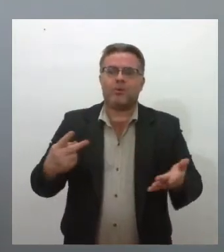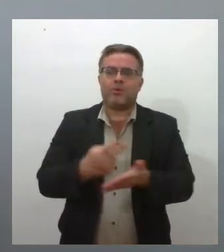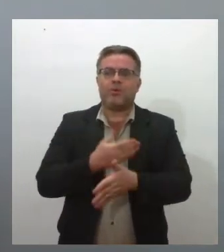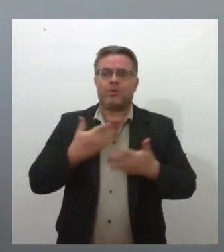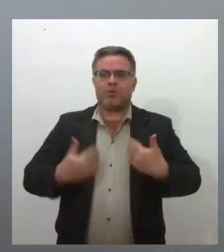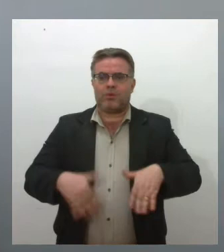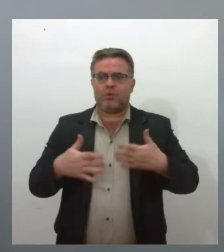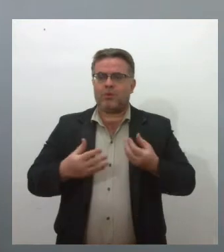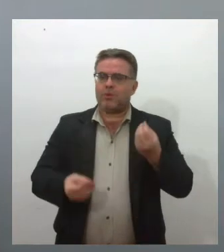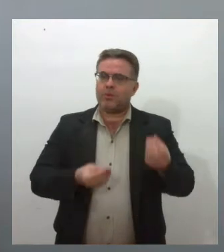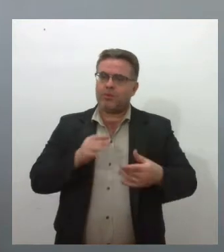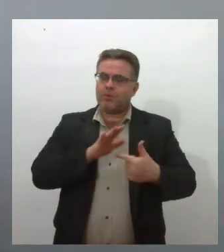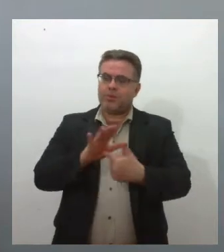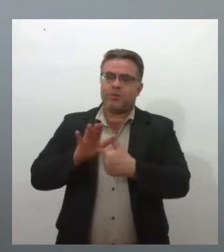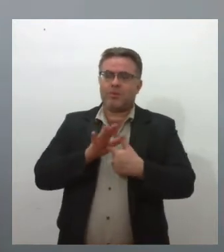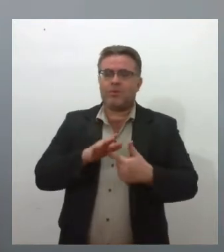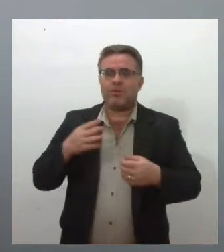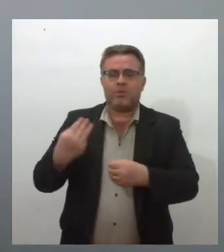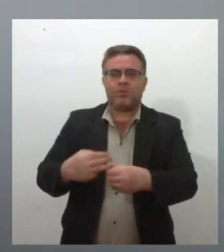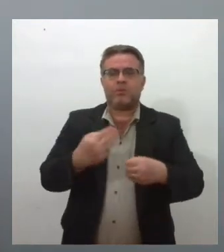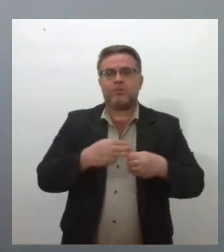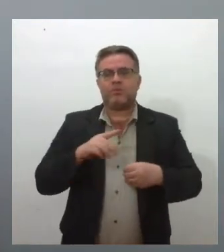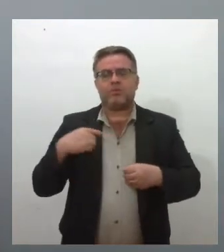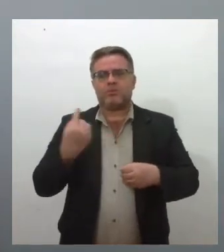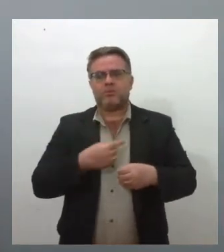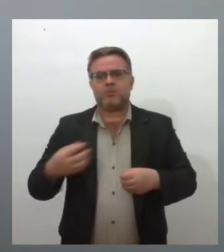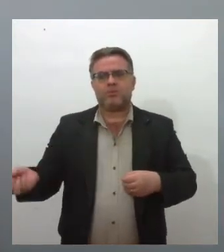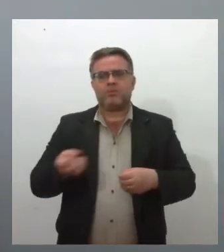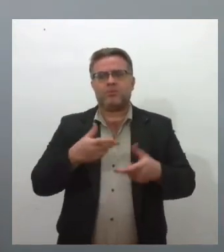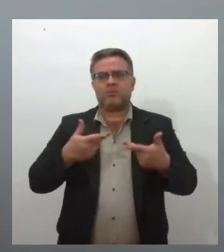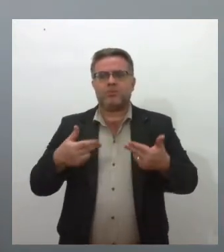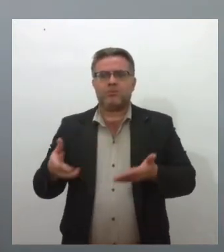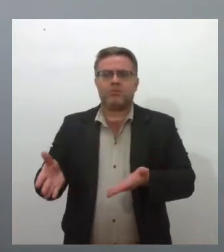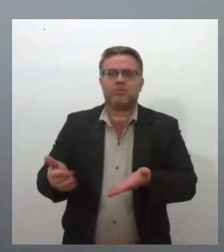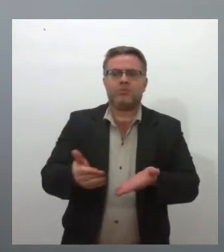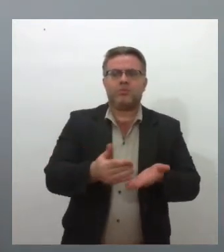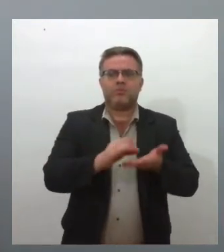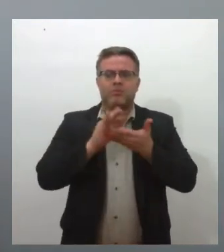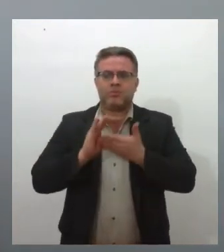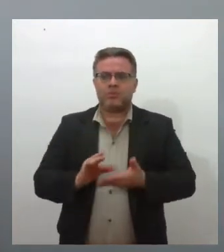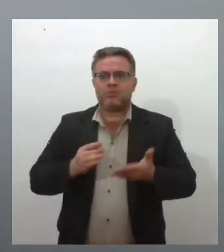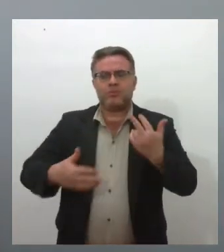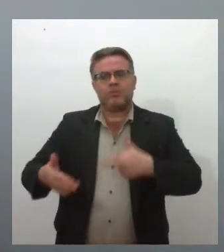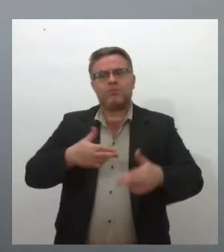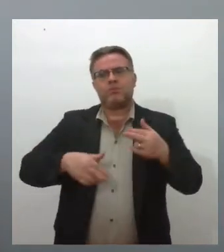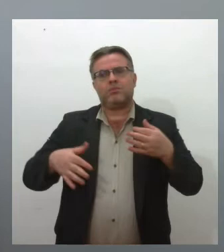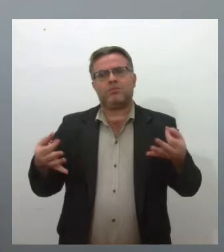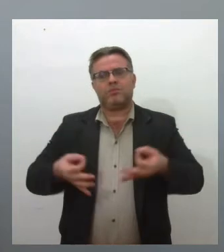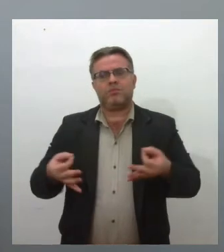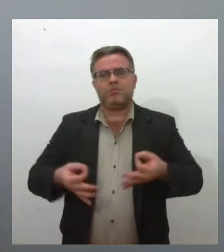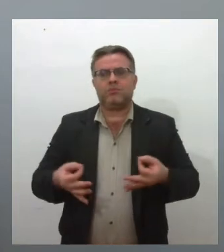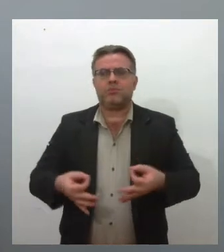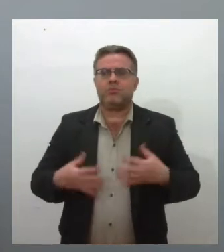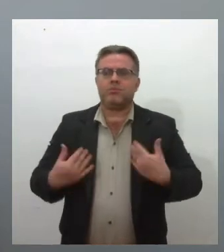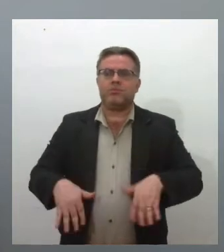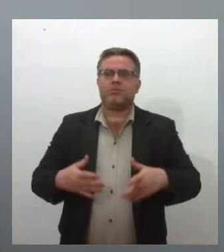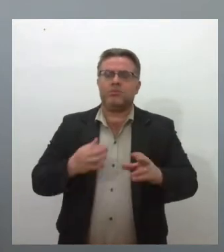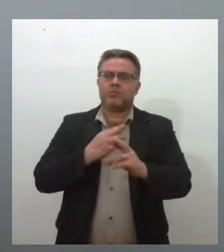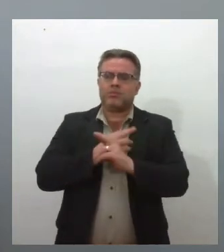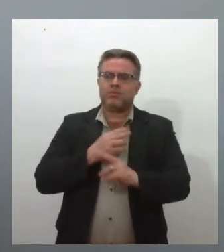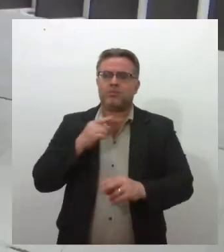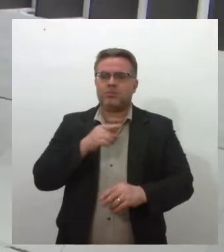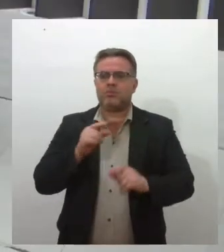e permitir aos municípios novos patamares de arrecadação e um relacionamento mais qualificado com a Receita Federal.